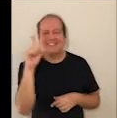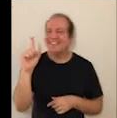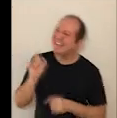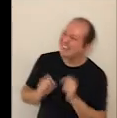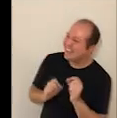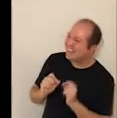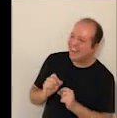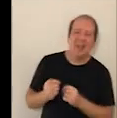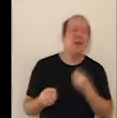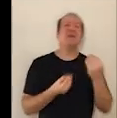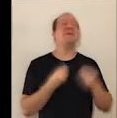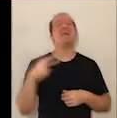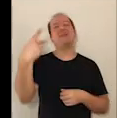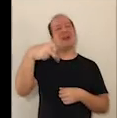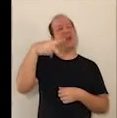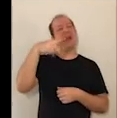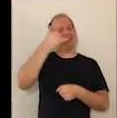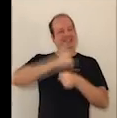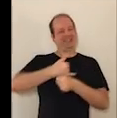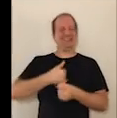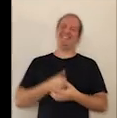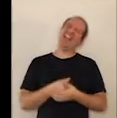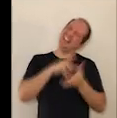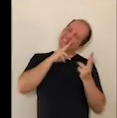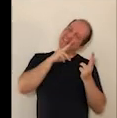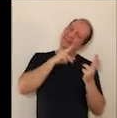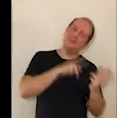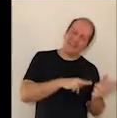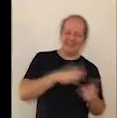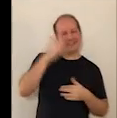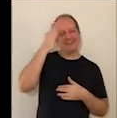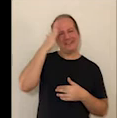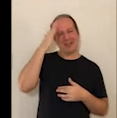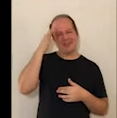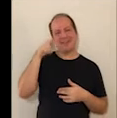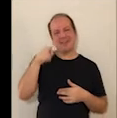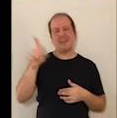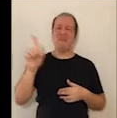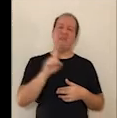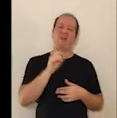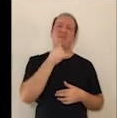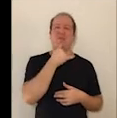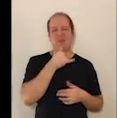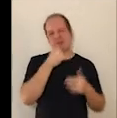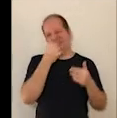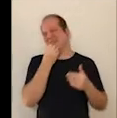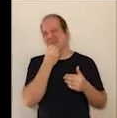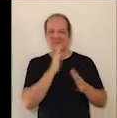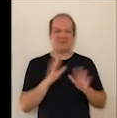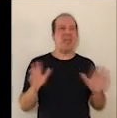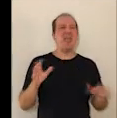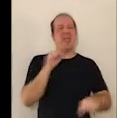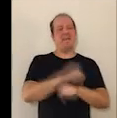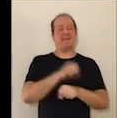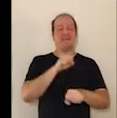gatinha! E como está seu amo? Ah, linda! A senhora veio à toa! Ah, tudo